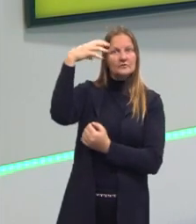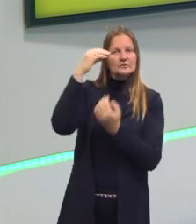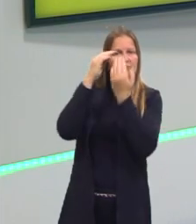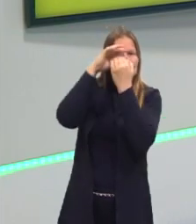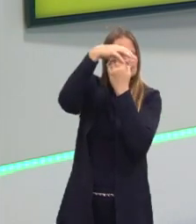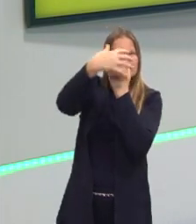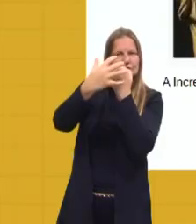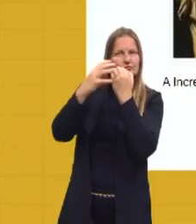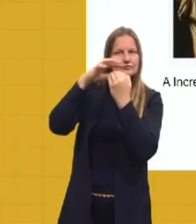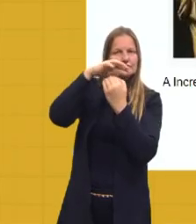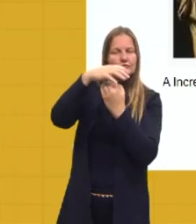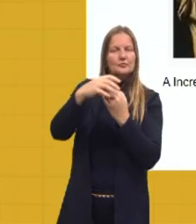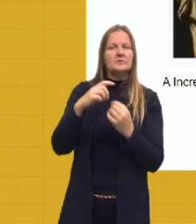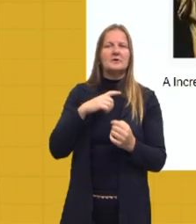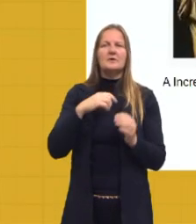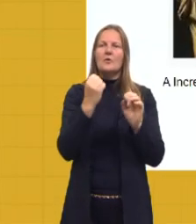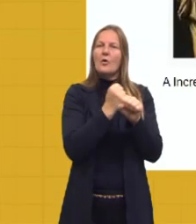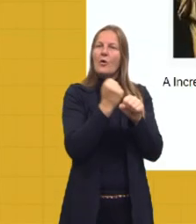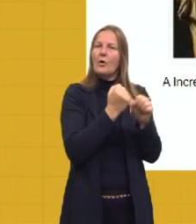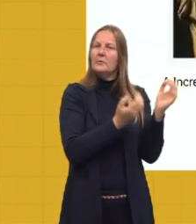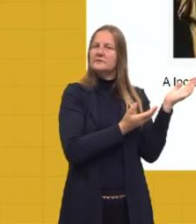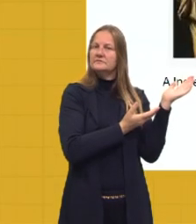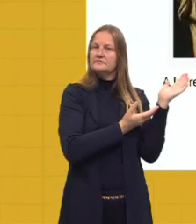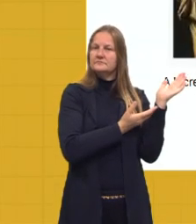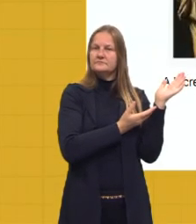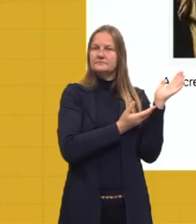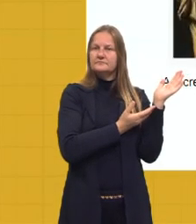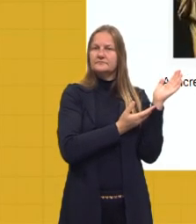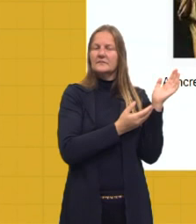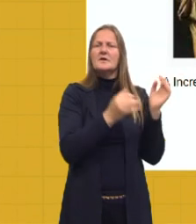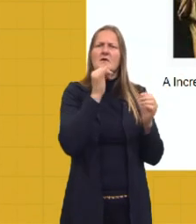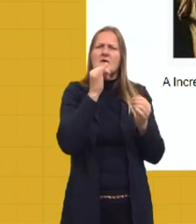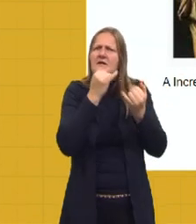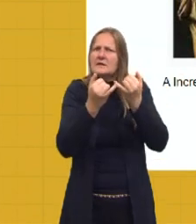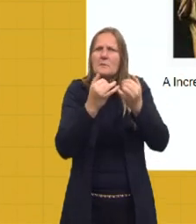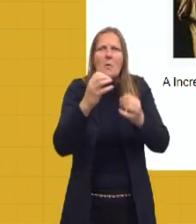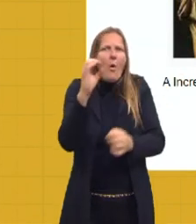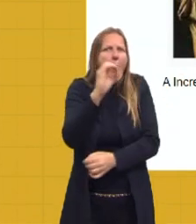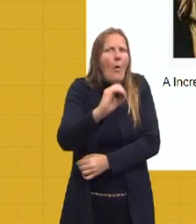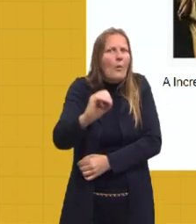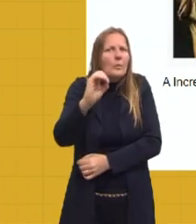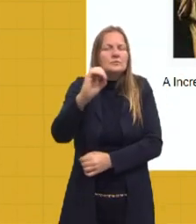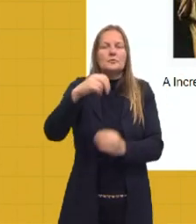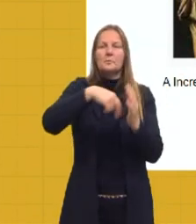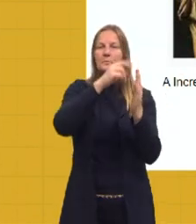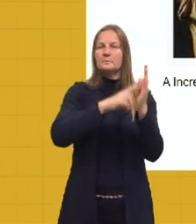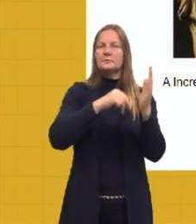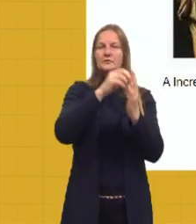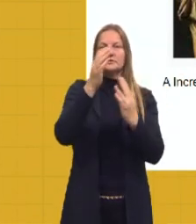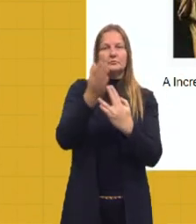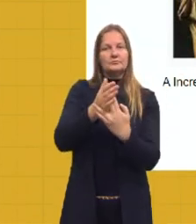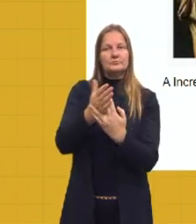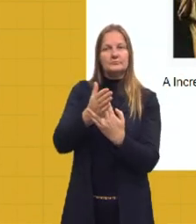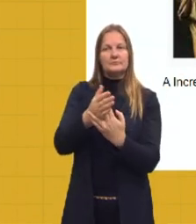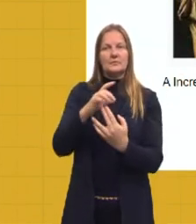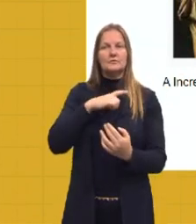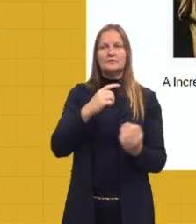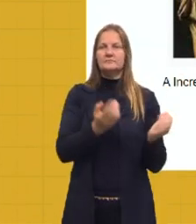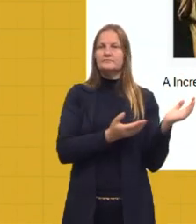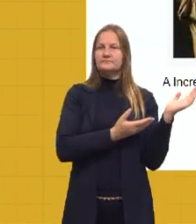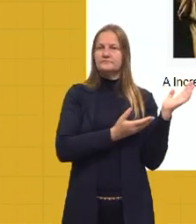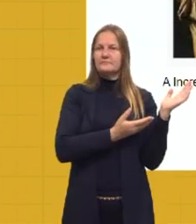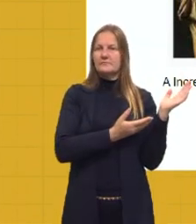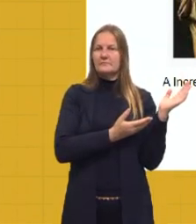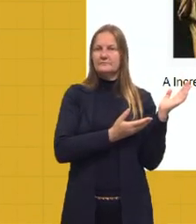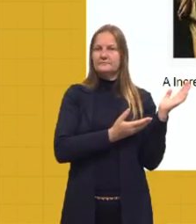as obras do Caravaggio são o verdadeiro exemplo do que era a pintura barroca gente nós temos